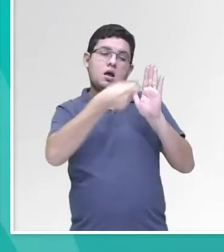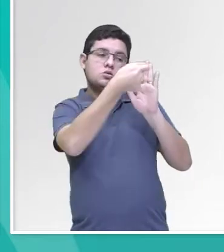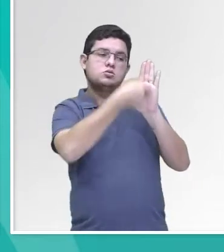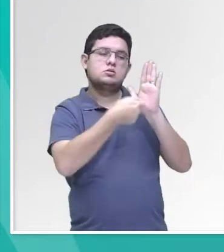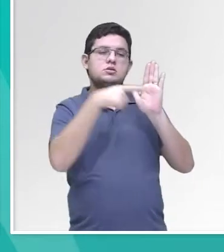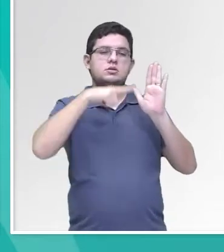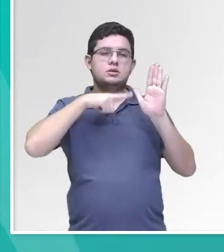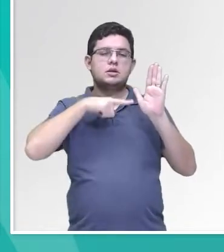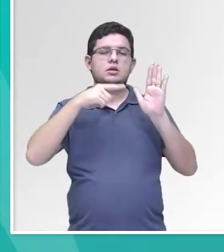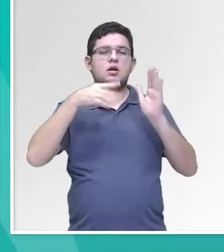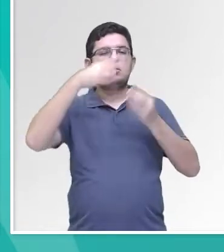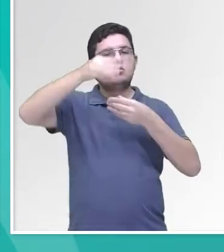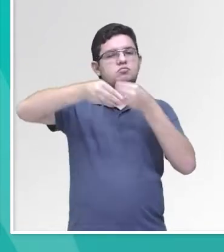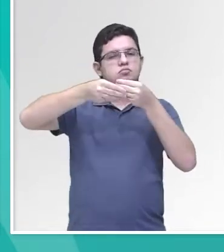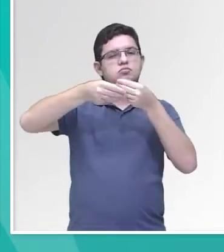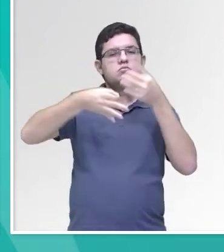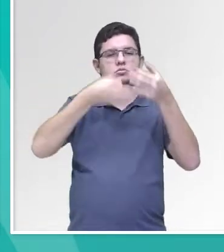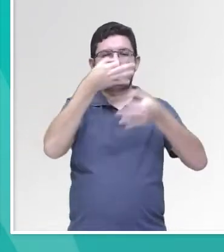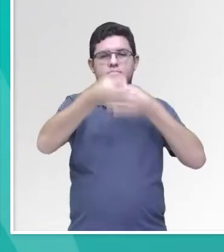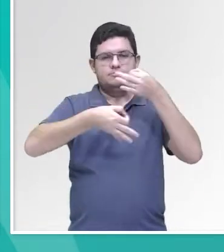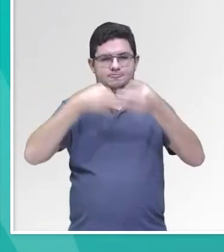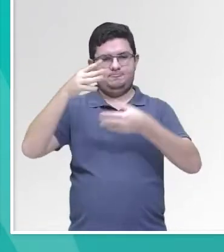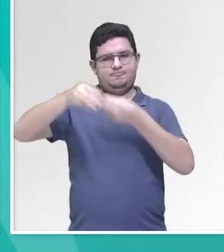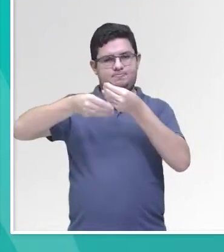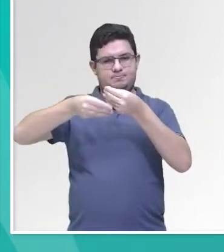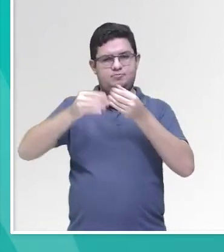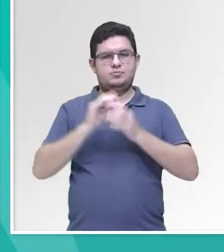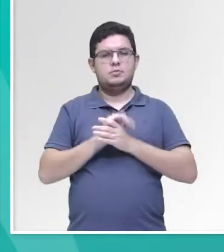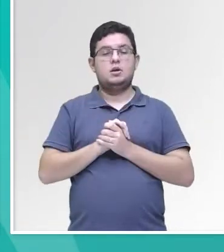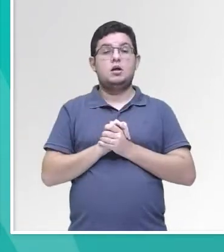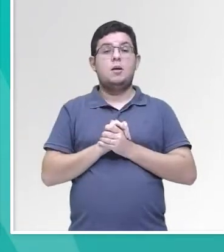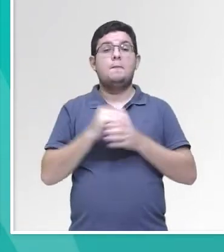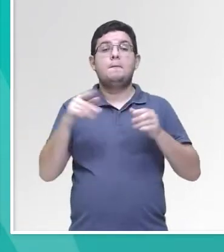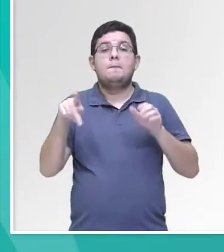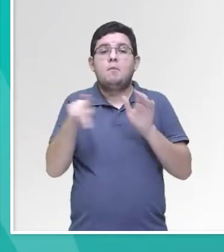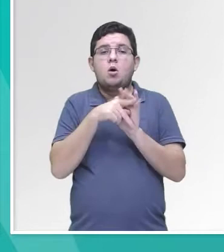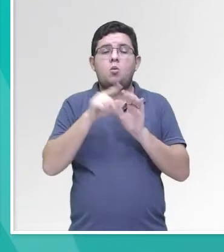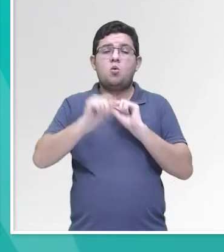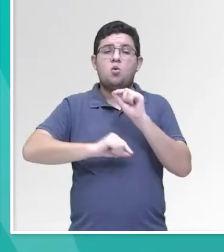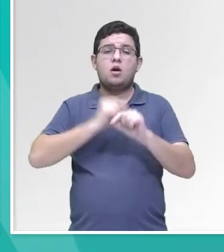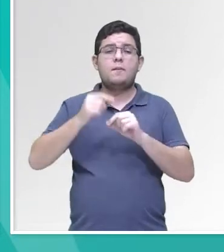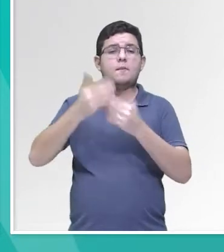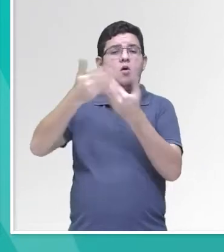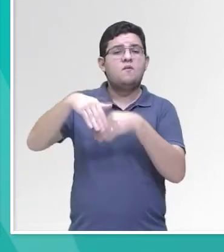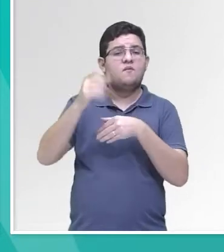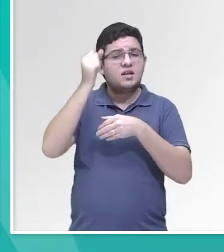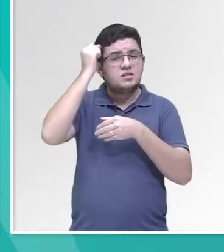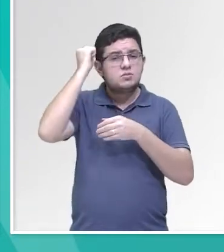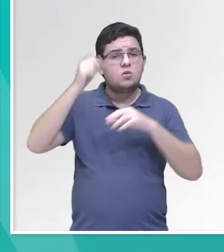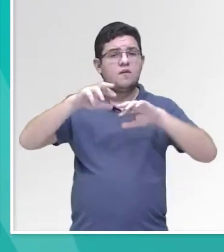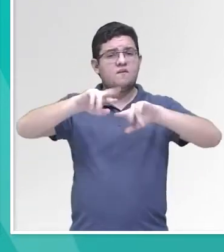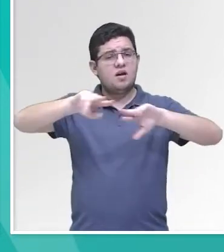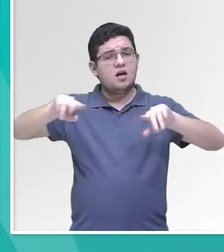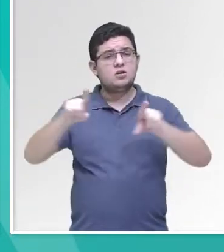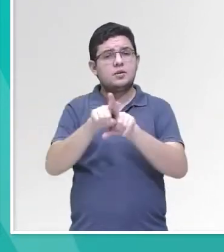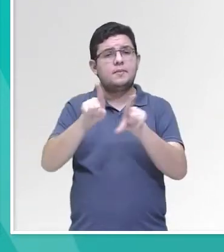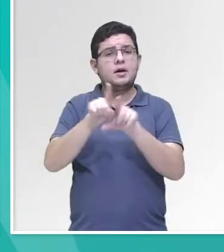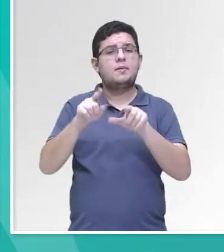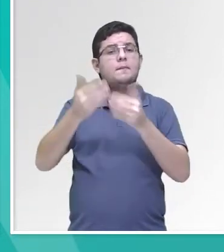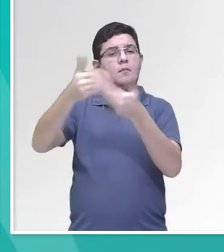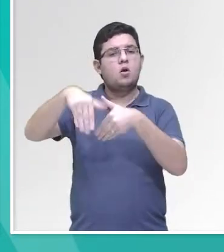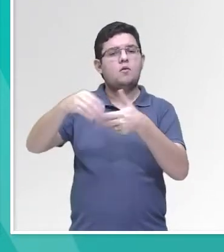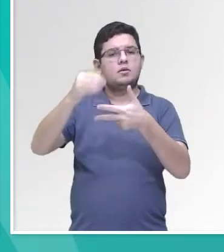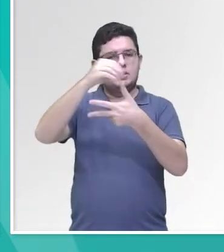argumentativos, que são eles que aparecem na redação dos vestibulares e na redação do Enem. Tá bom, gente?